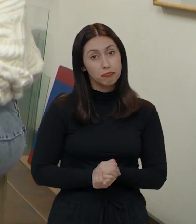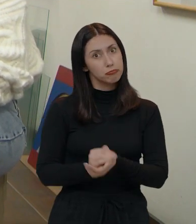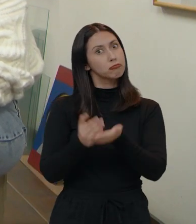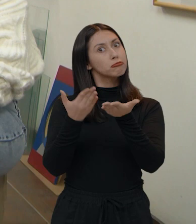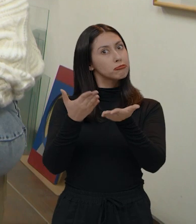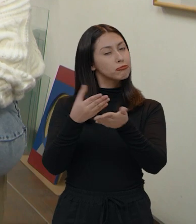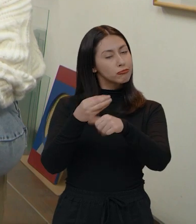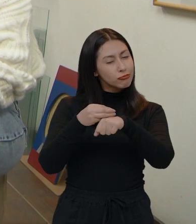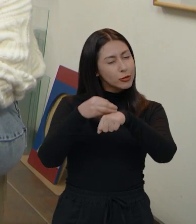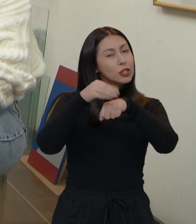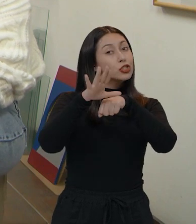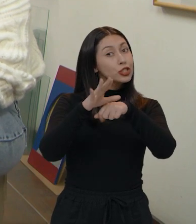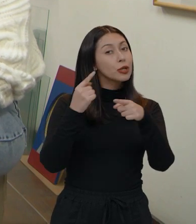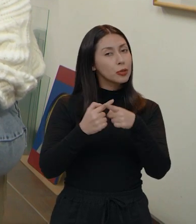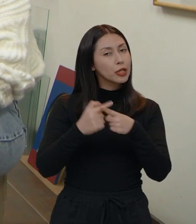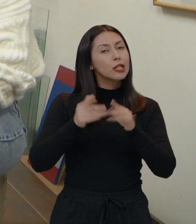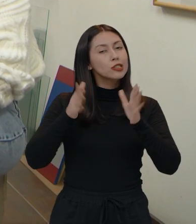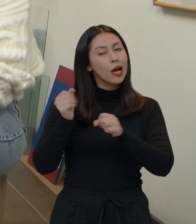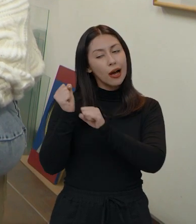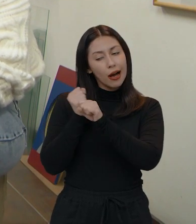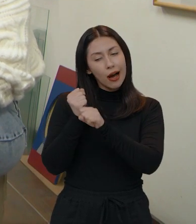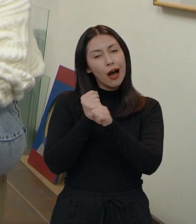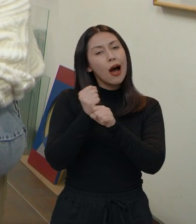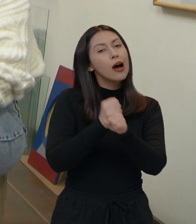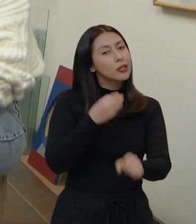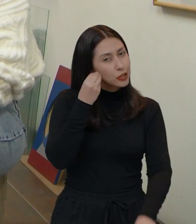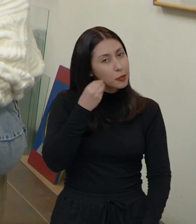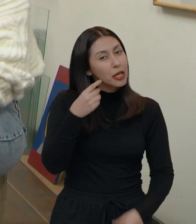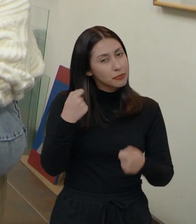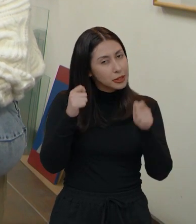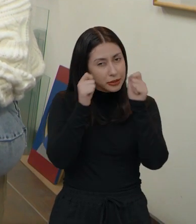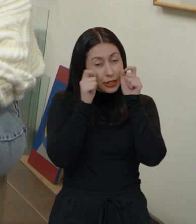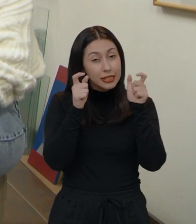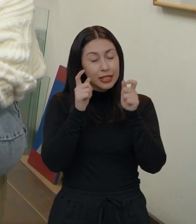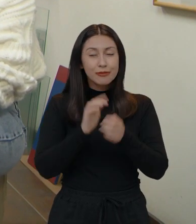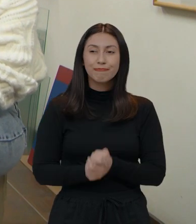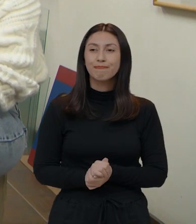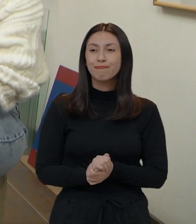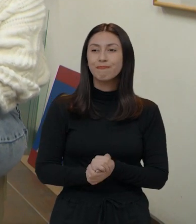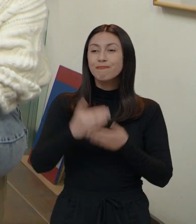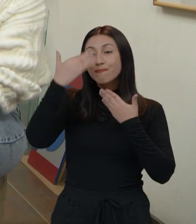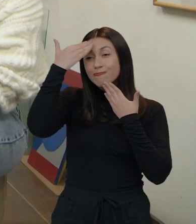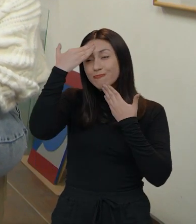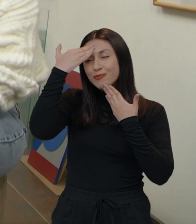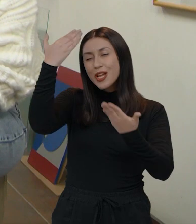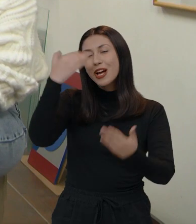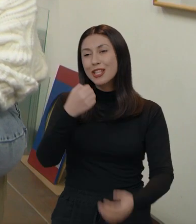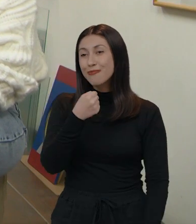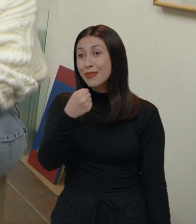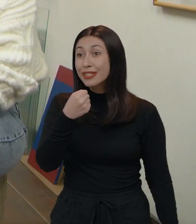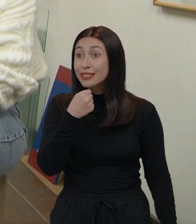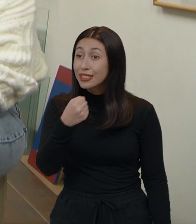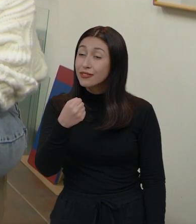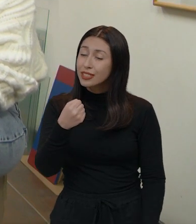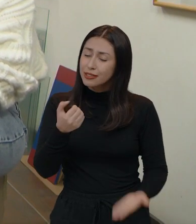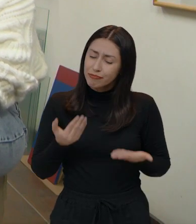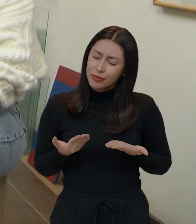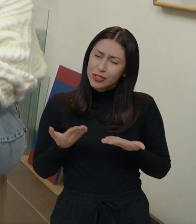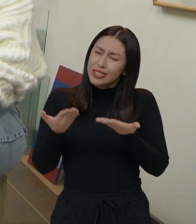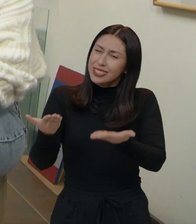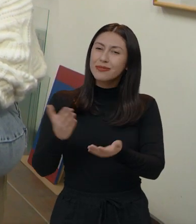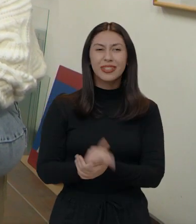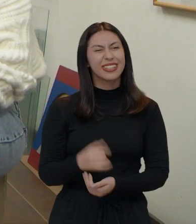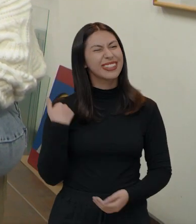e fica para o pessoal, são muitos anos aqui de experiência, o pessoal ouve. Regis. Obrigada pela entrevista. Obrigada por